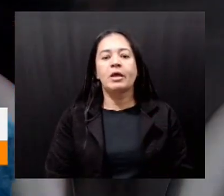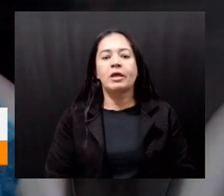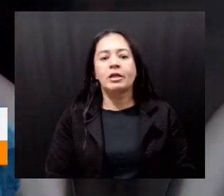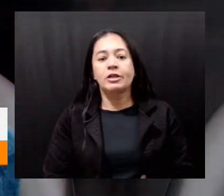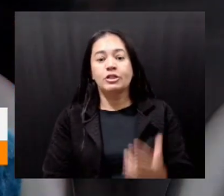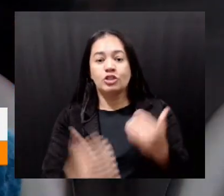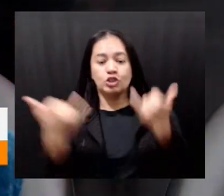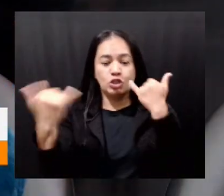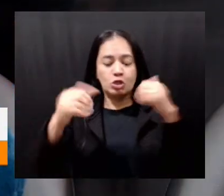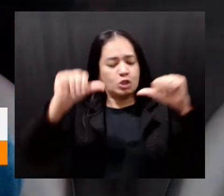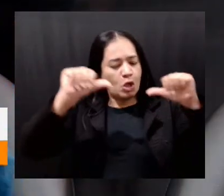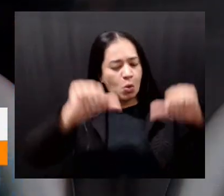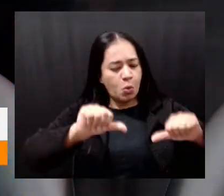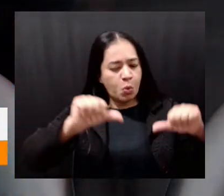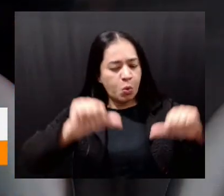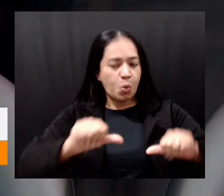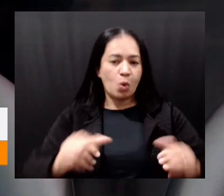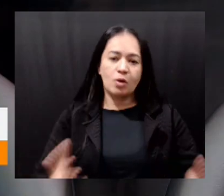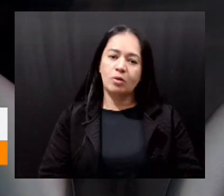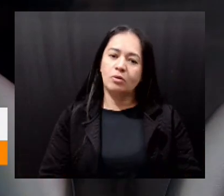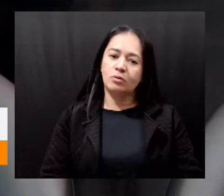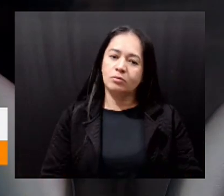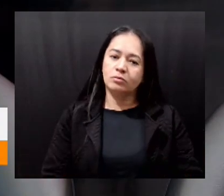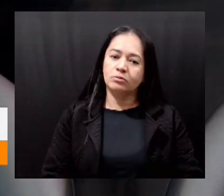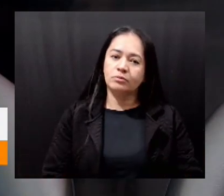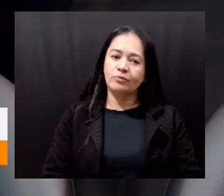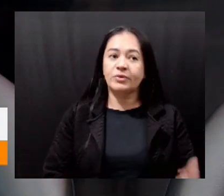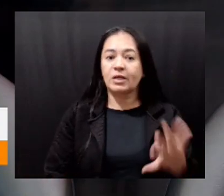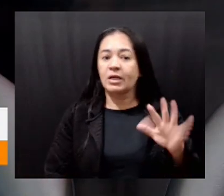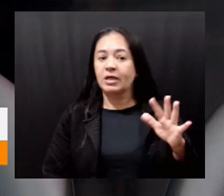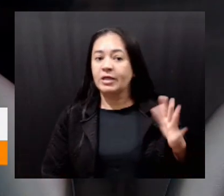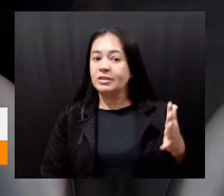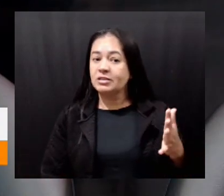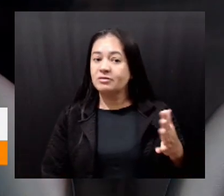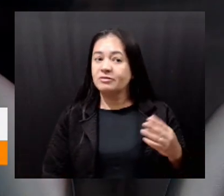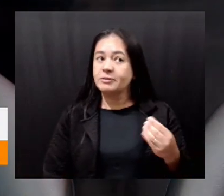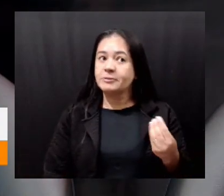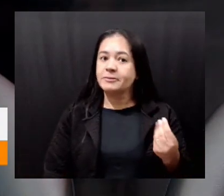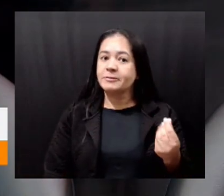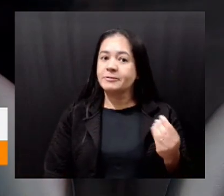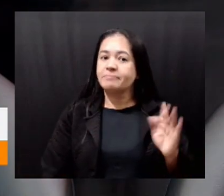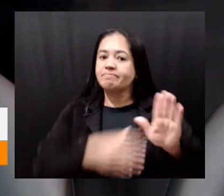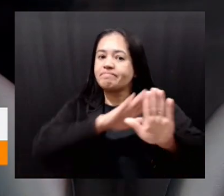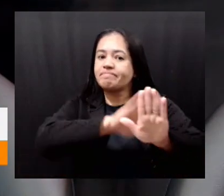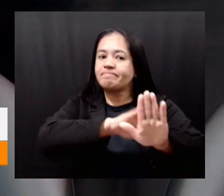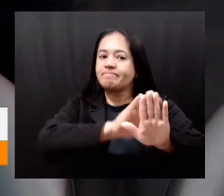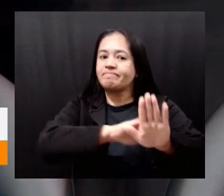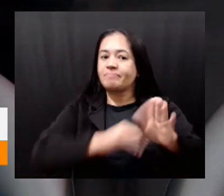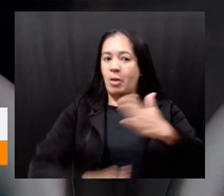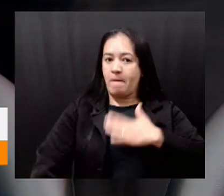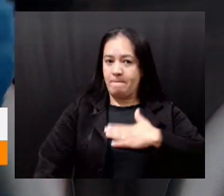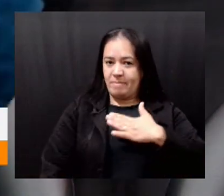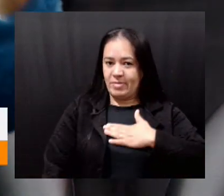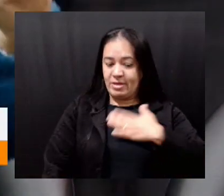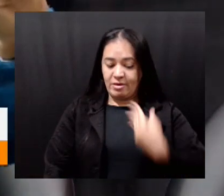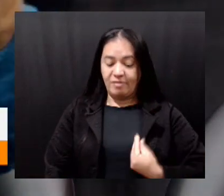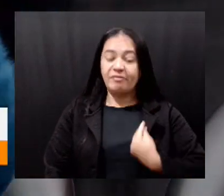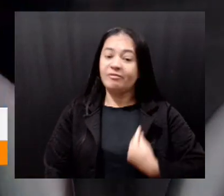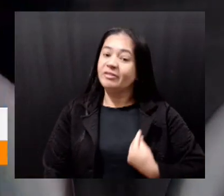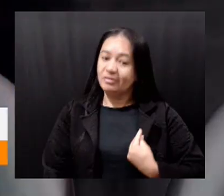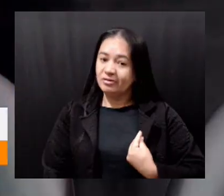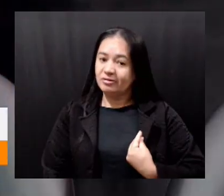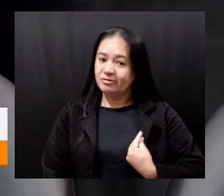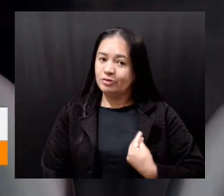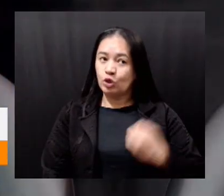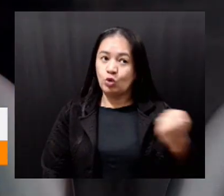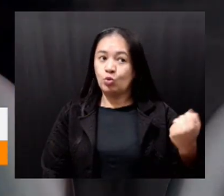trágica, né? E às vezes é algo mais da minha vida, né? Do que só